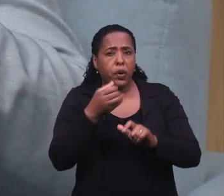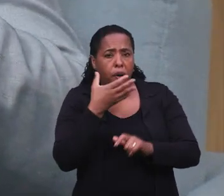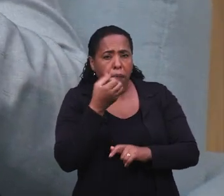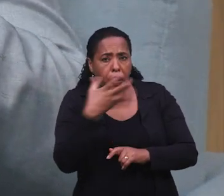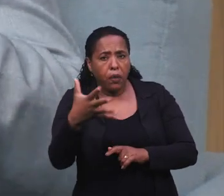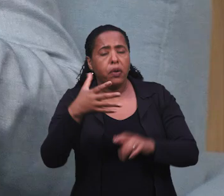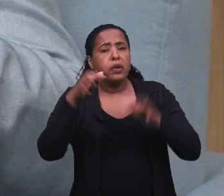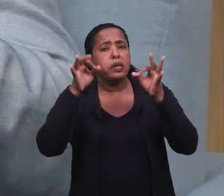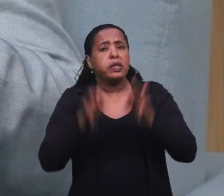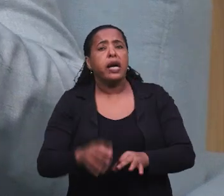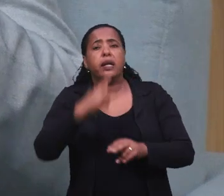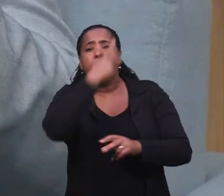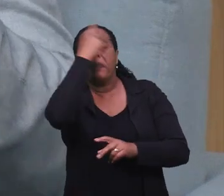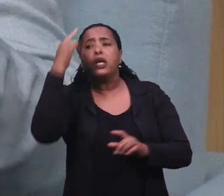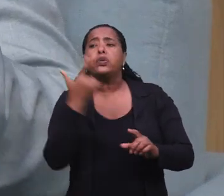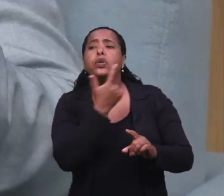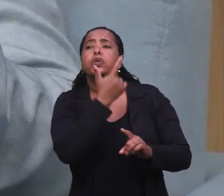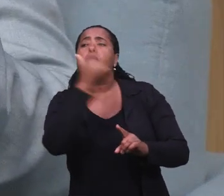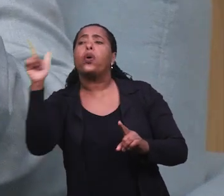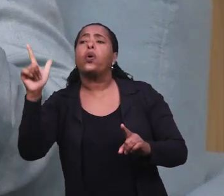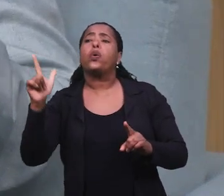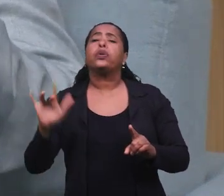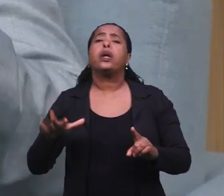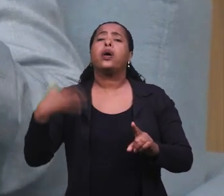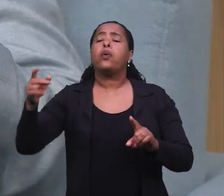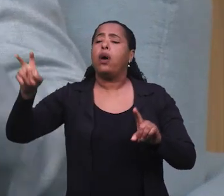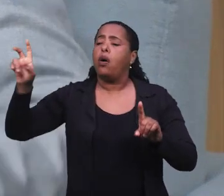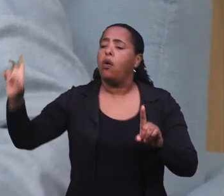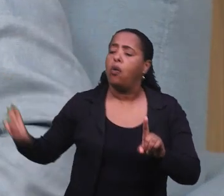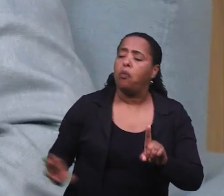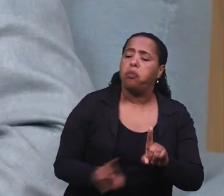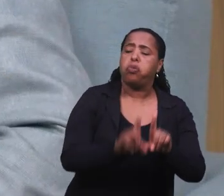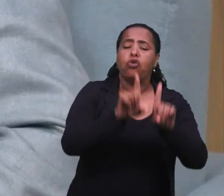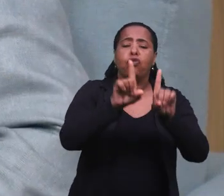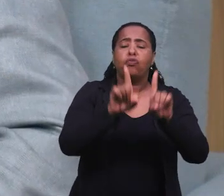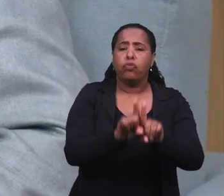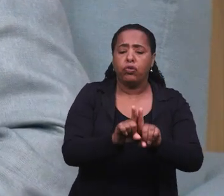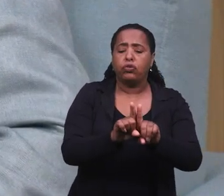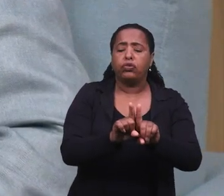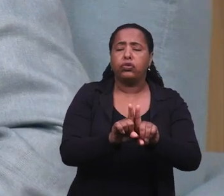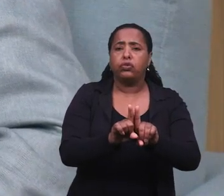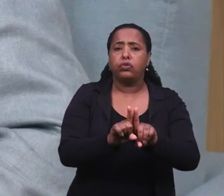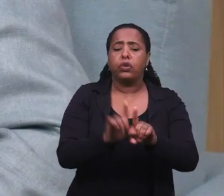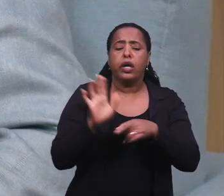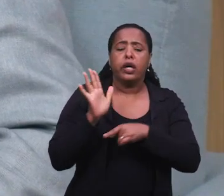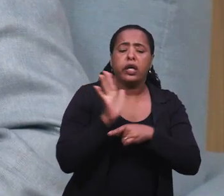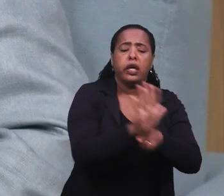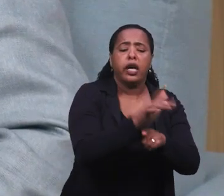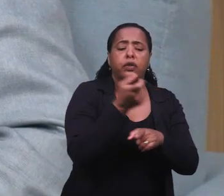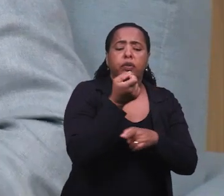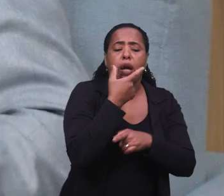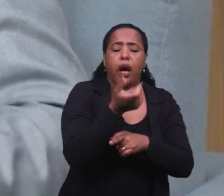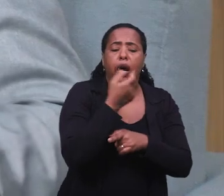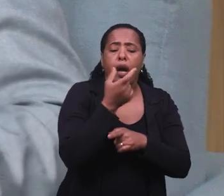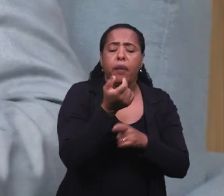vai chegar mais perto dele fique mais fácil para ele poder participar. Se for um